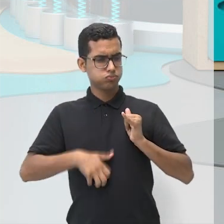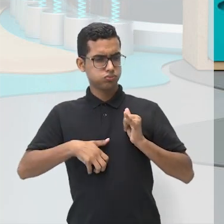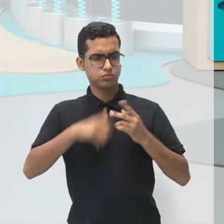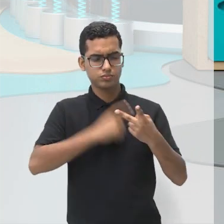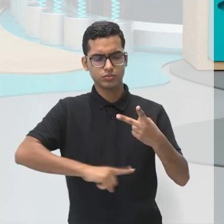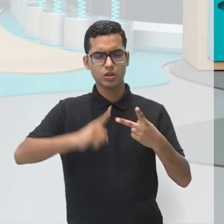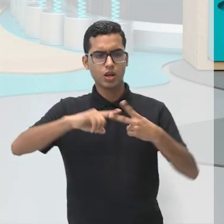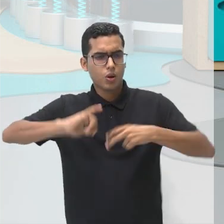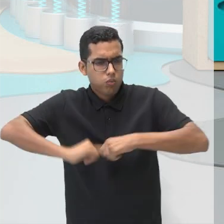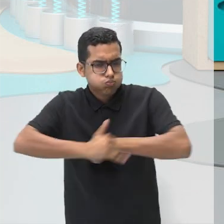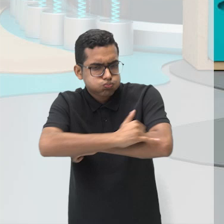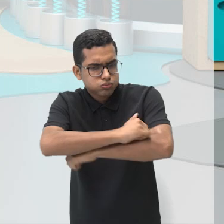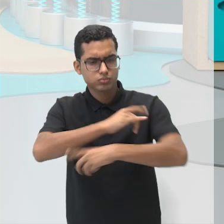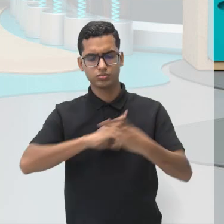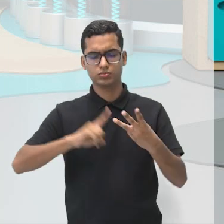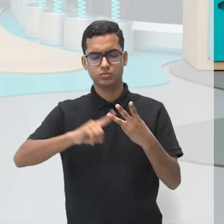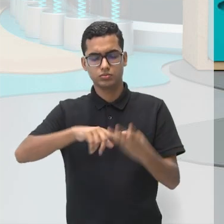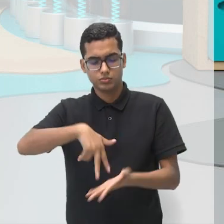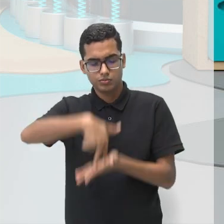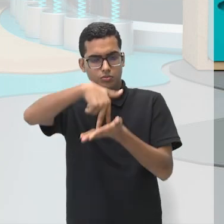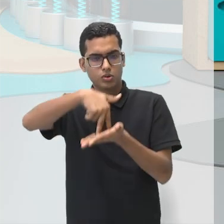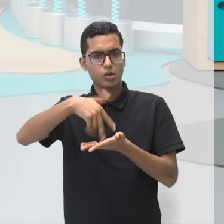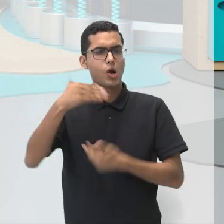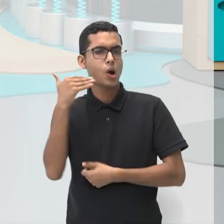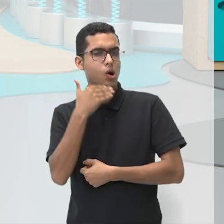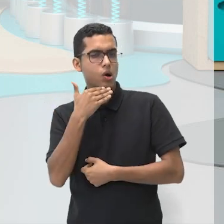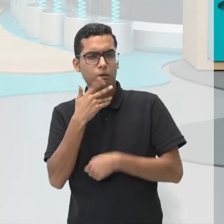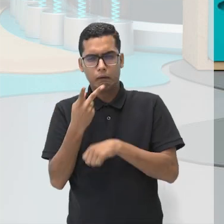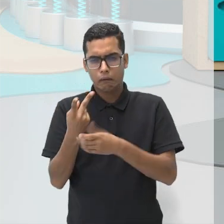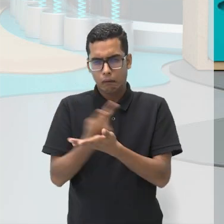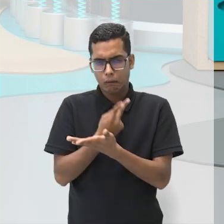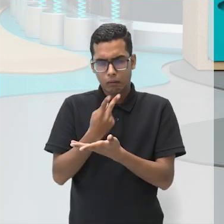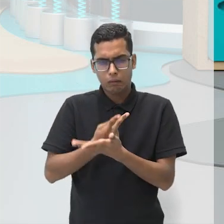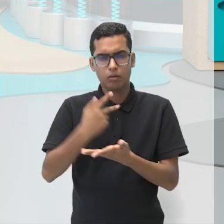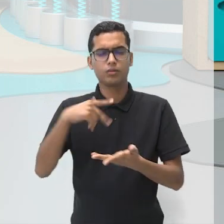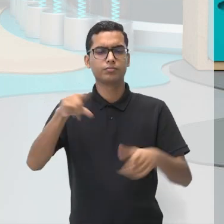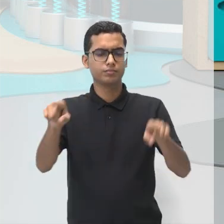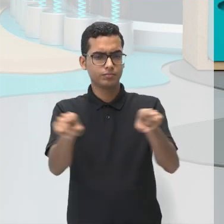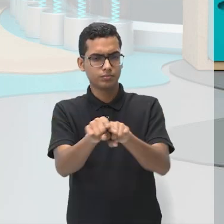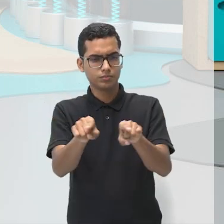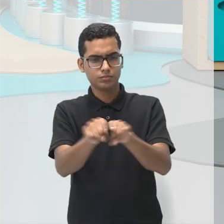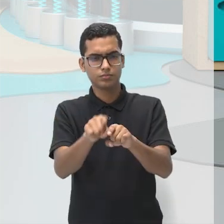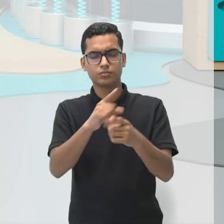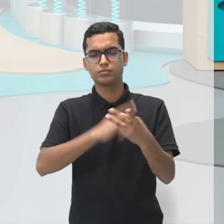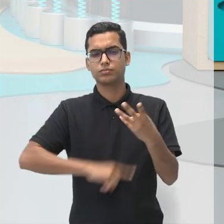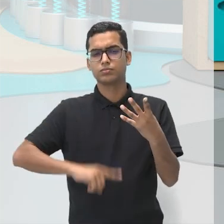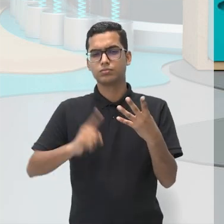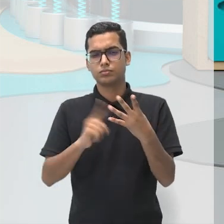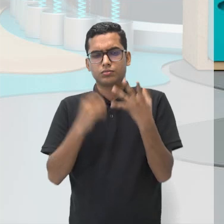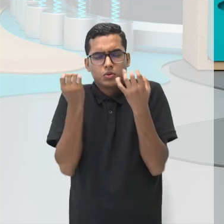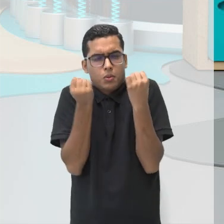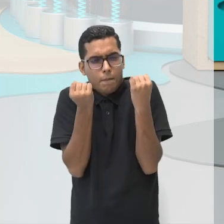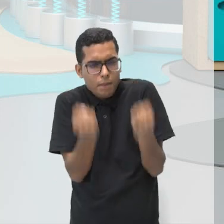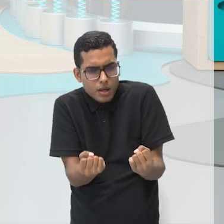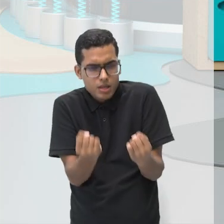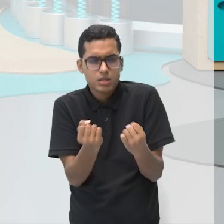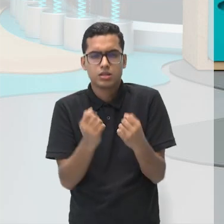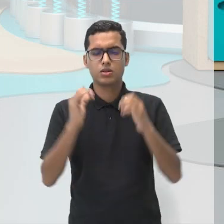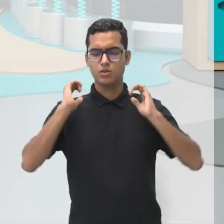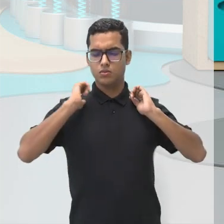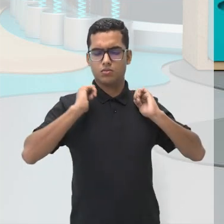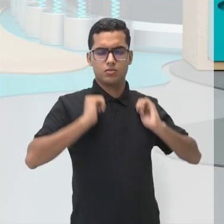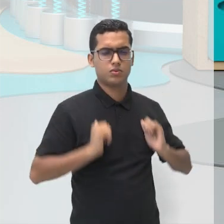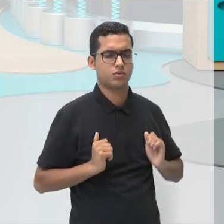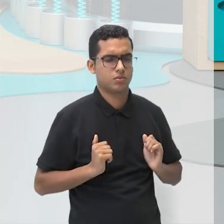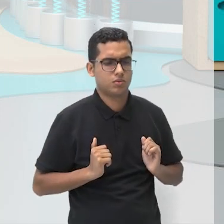a obesidade e a postura inadequada, além do excesso de peso nas nossas mochilas,